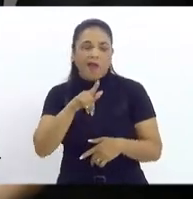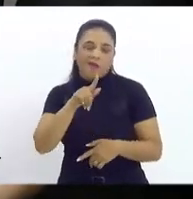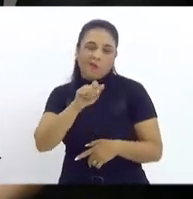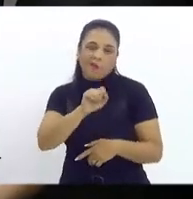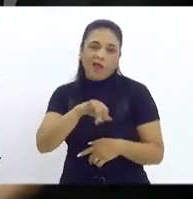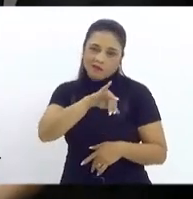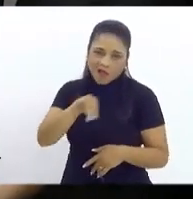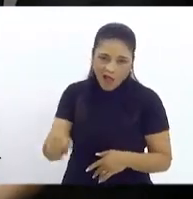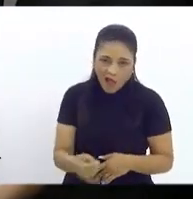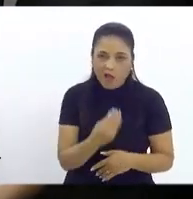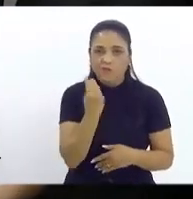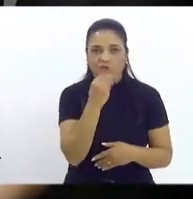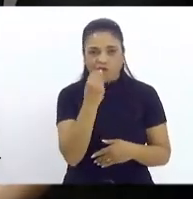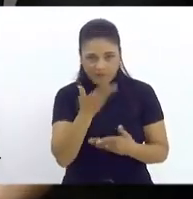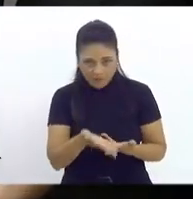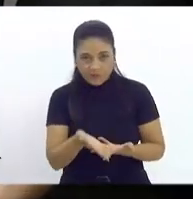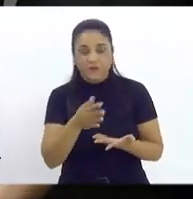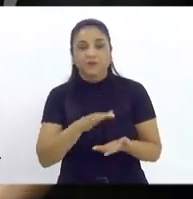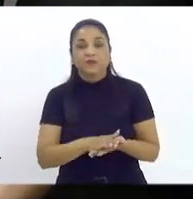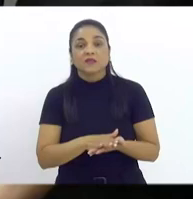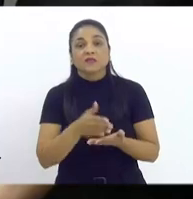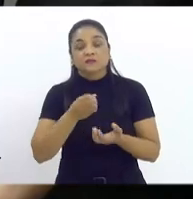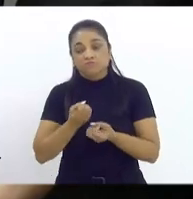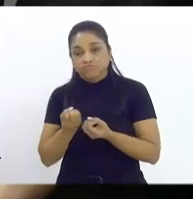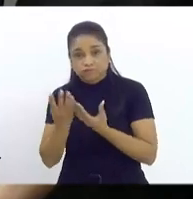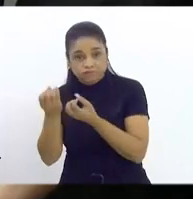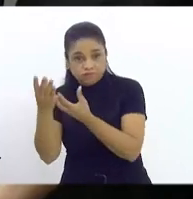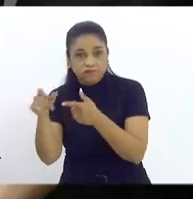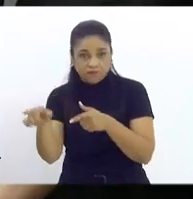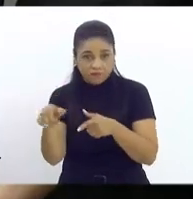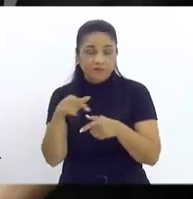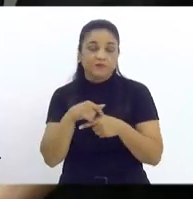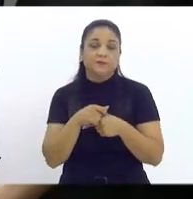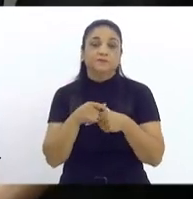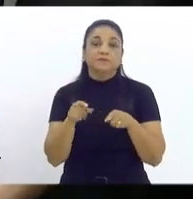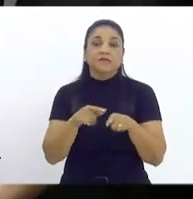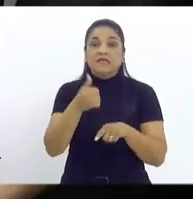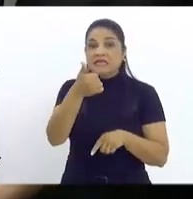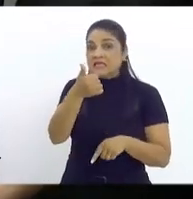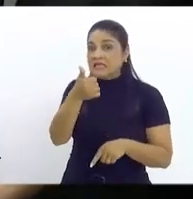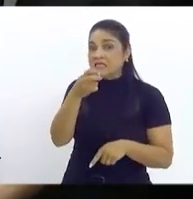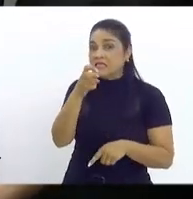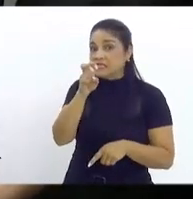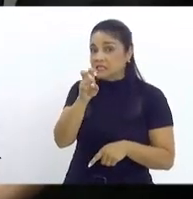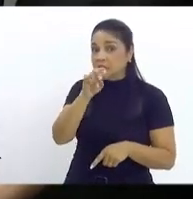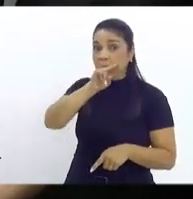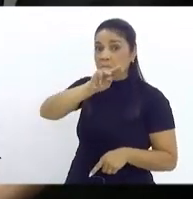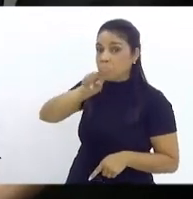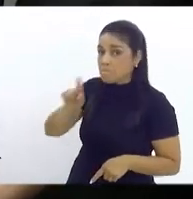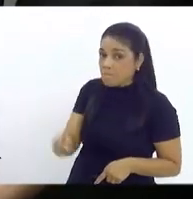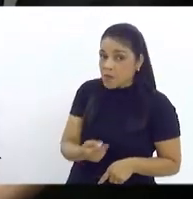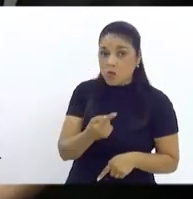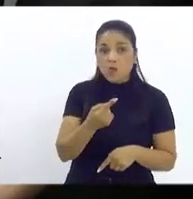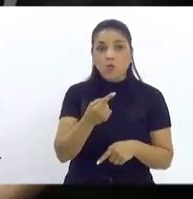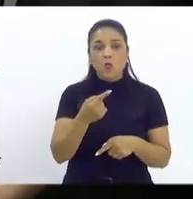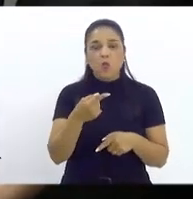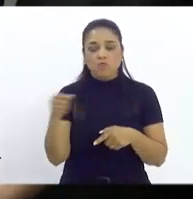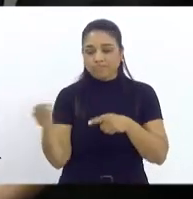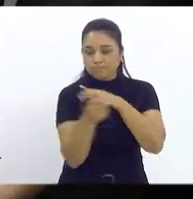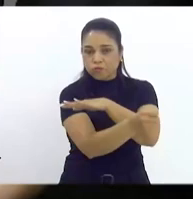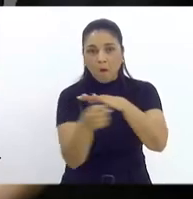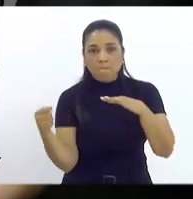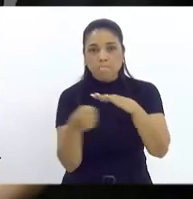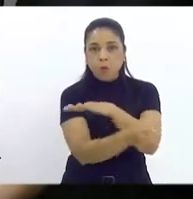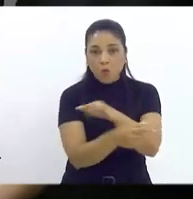estado. Nossa atividade de distribuição, hoje, ela gera em torno de 15 mil empregos diretos e indiretos dentro da nossa